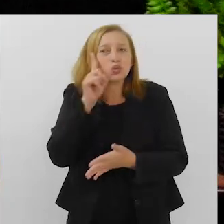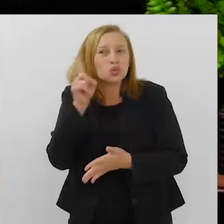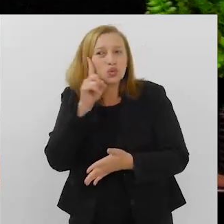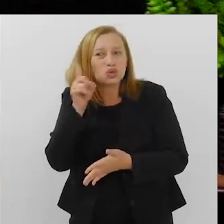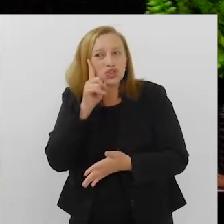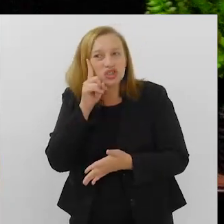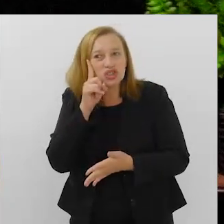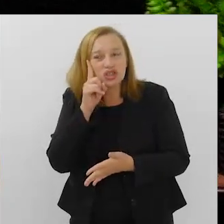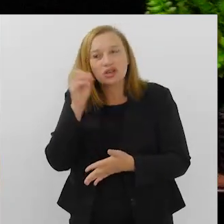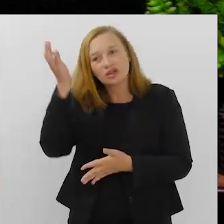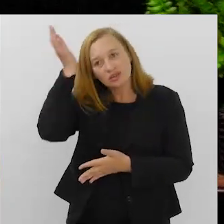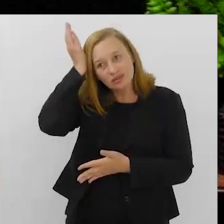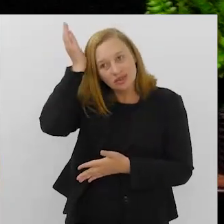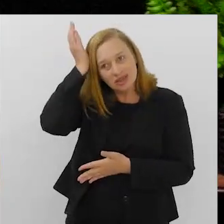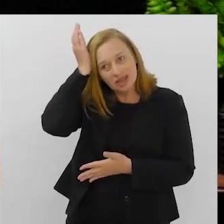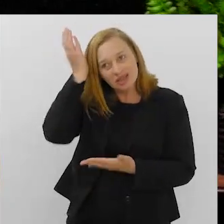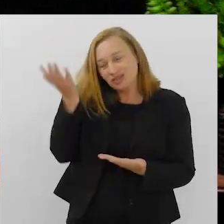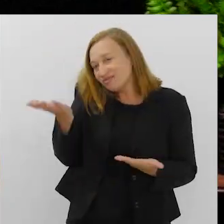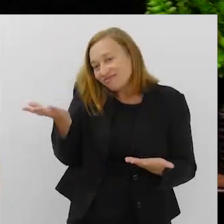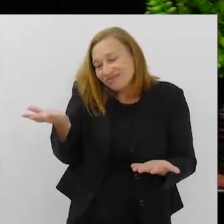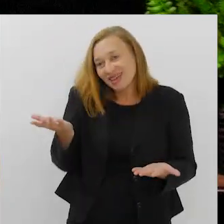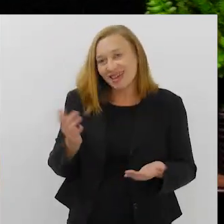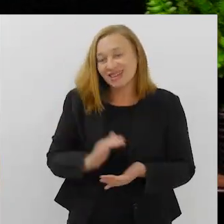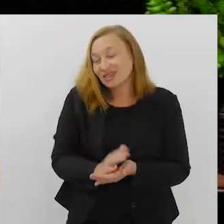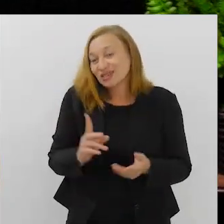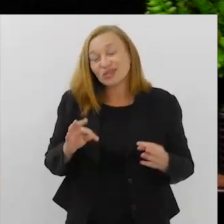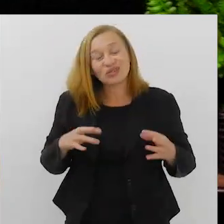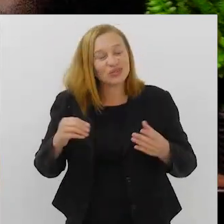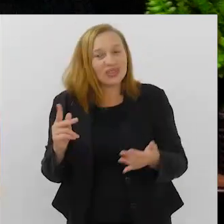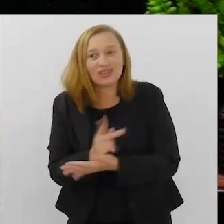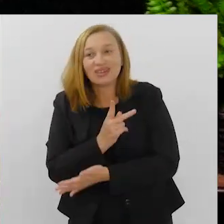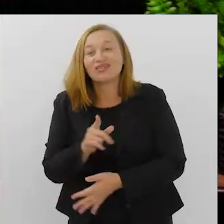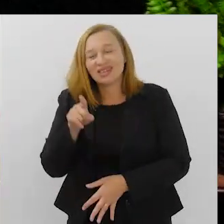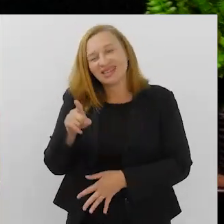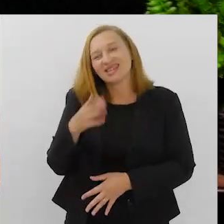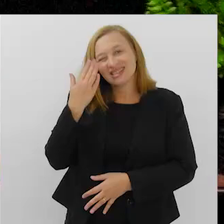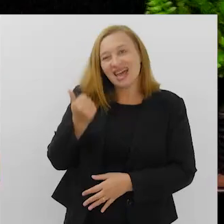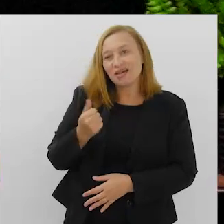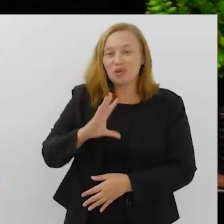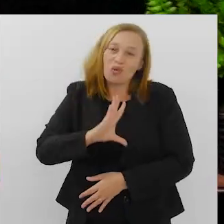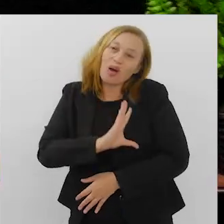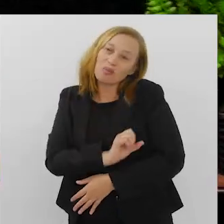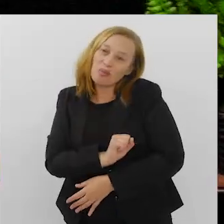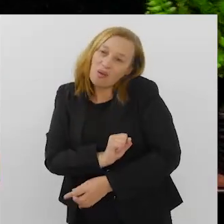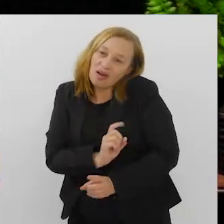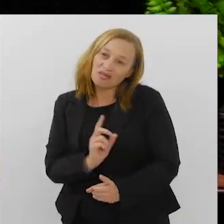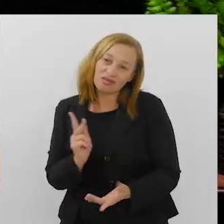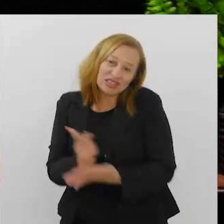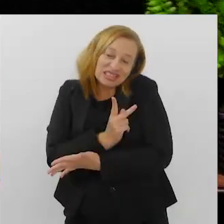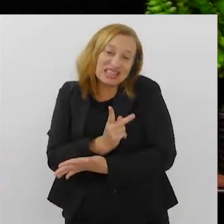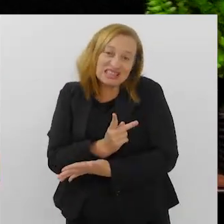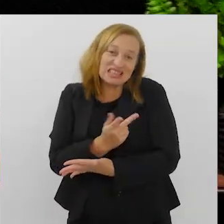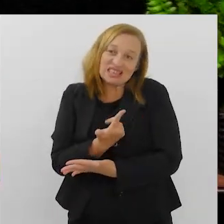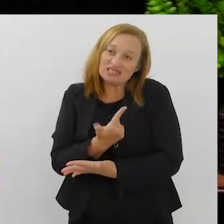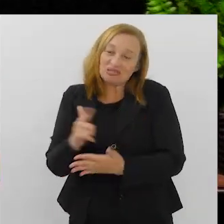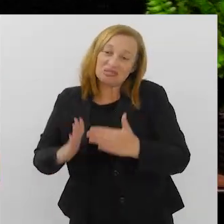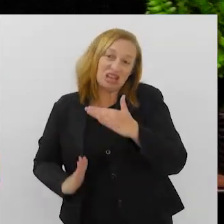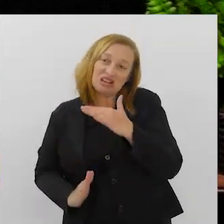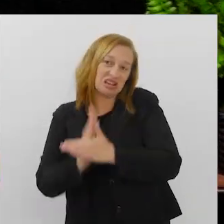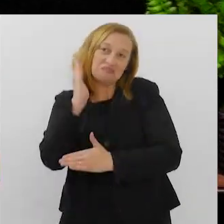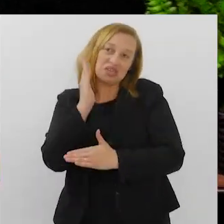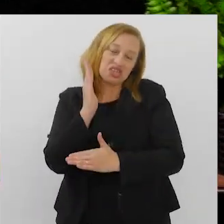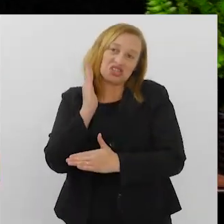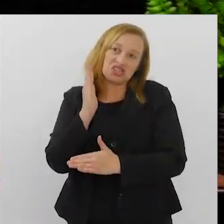das vezes estão todos os dias no SESC, né? E aí as coisas acontecem. Sabe que para o amor, né, não